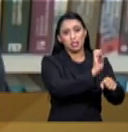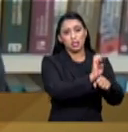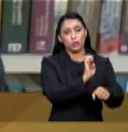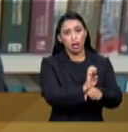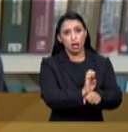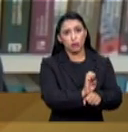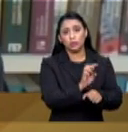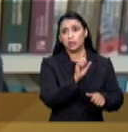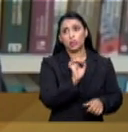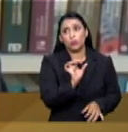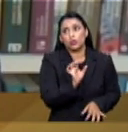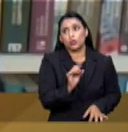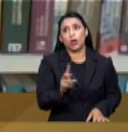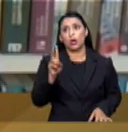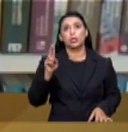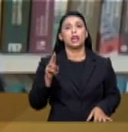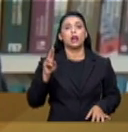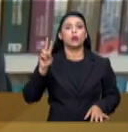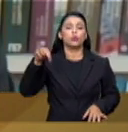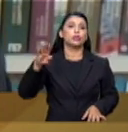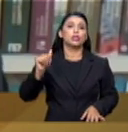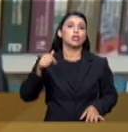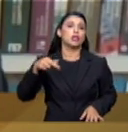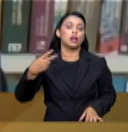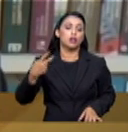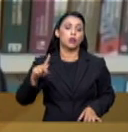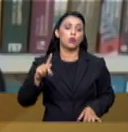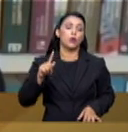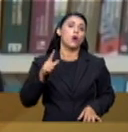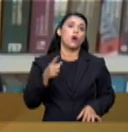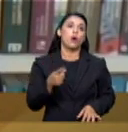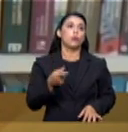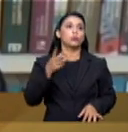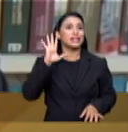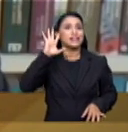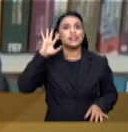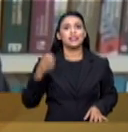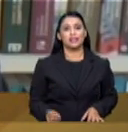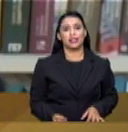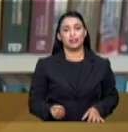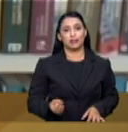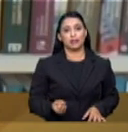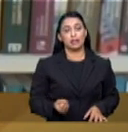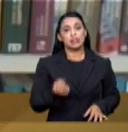dos interesses da União, mas dizendo se a União tem ou não interesse para demandar